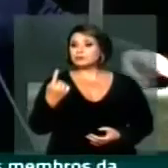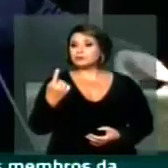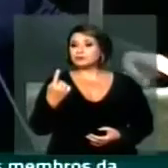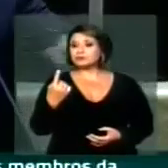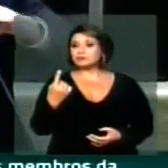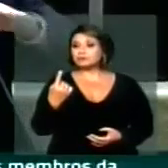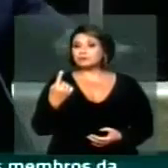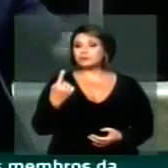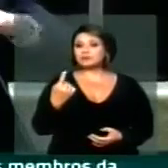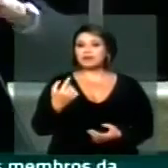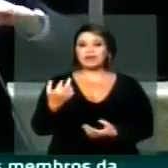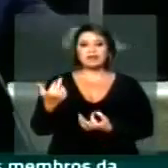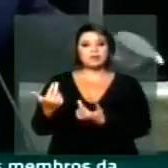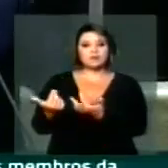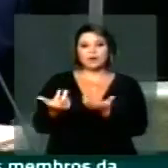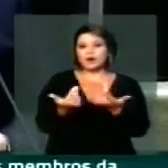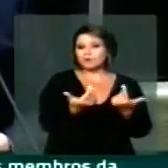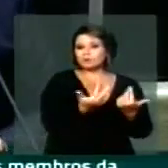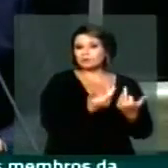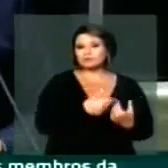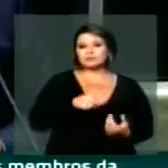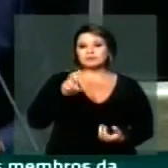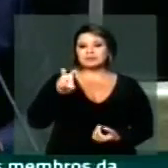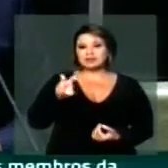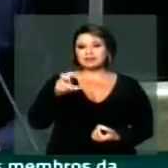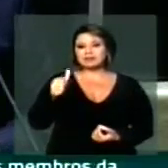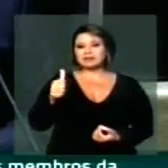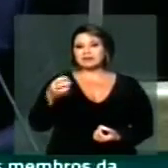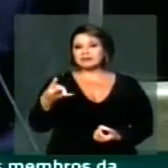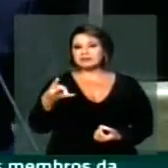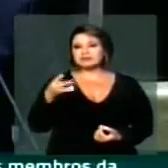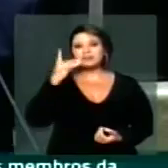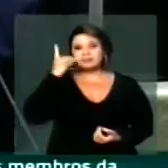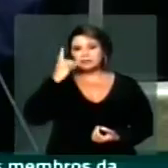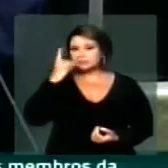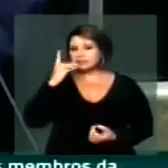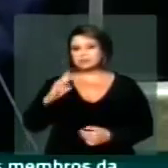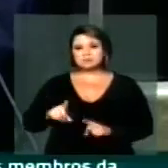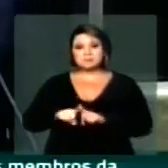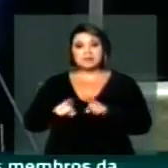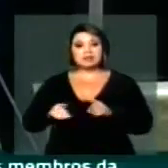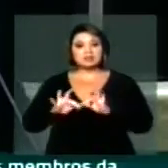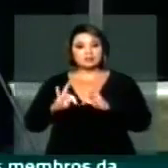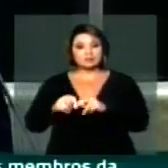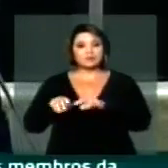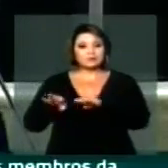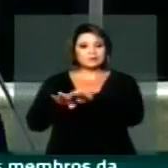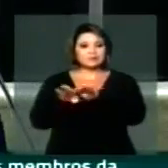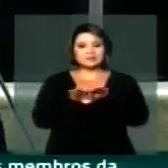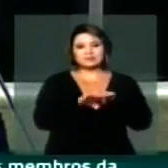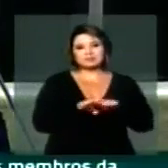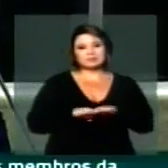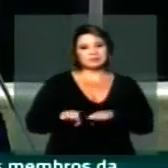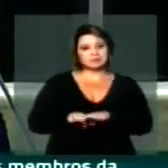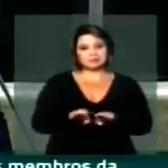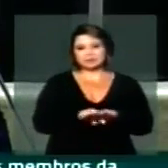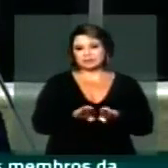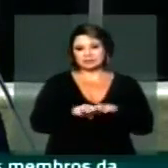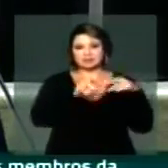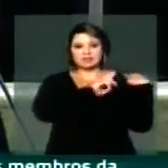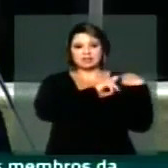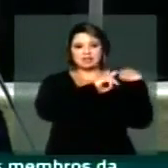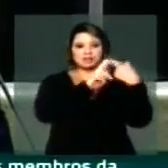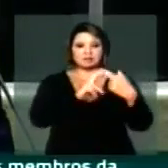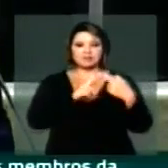somos iguais com as nossas diferenças. E eu dizia, o erro de imaginar que a Câmara